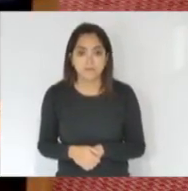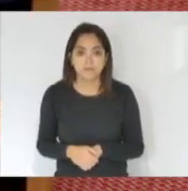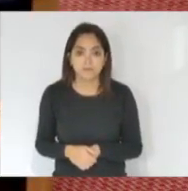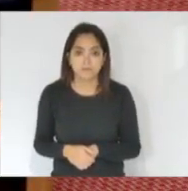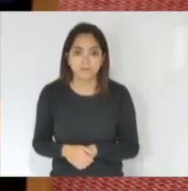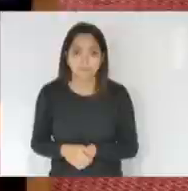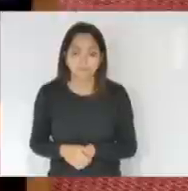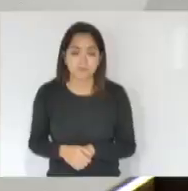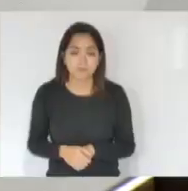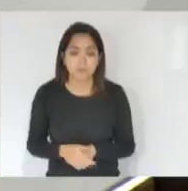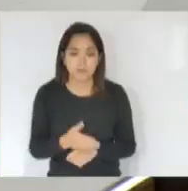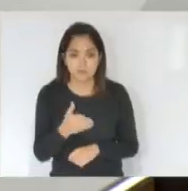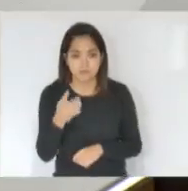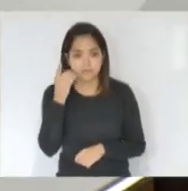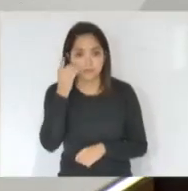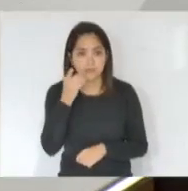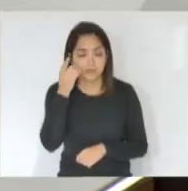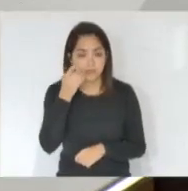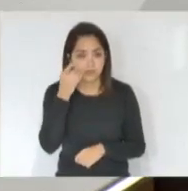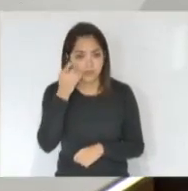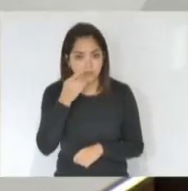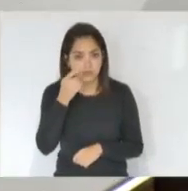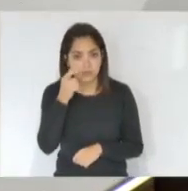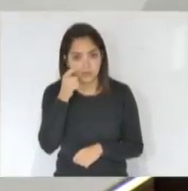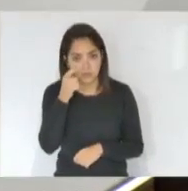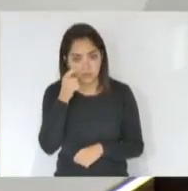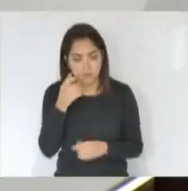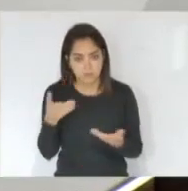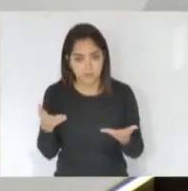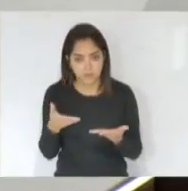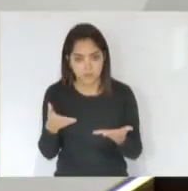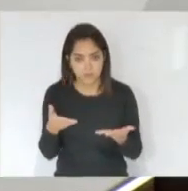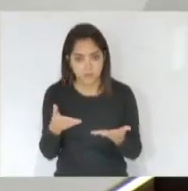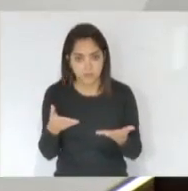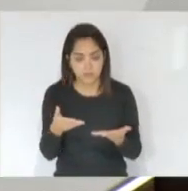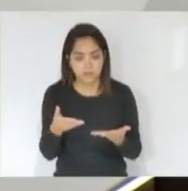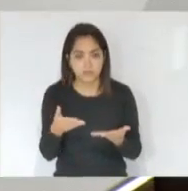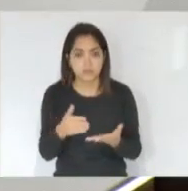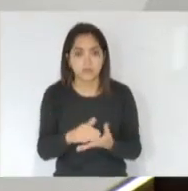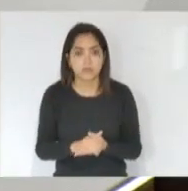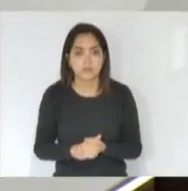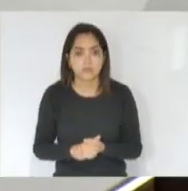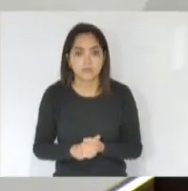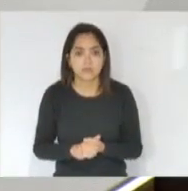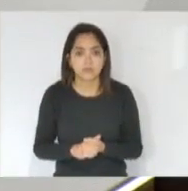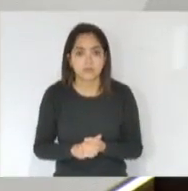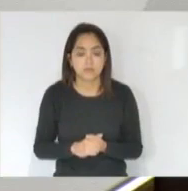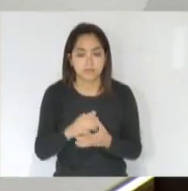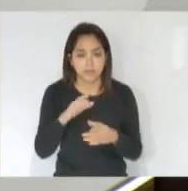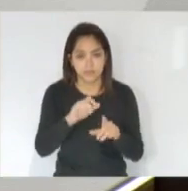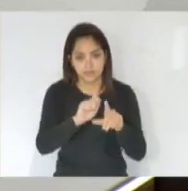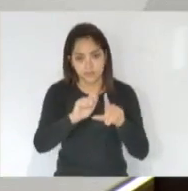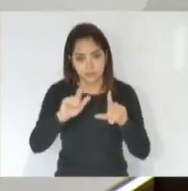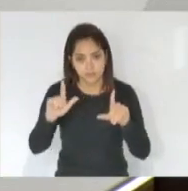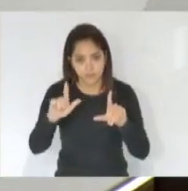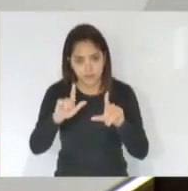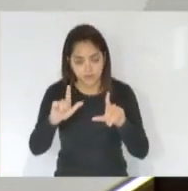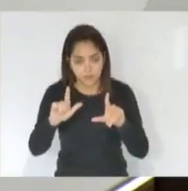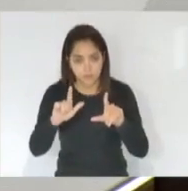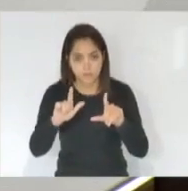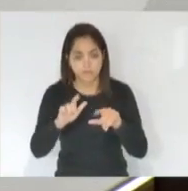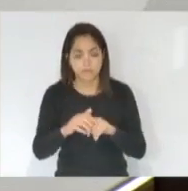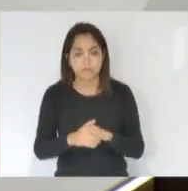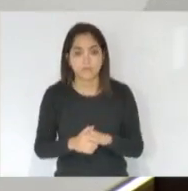Senhoras deputadas, que nos acompanha pela rede social, pela TVA,